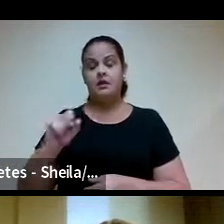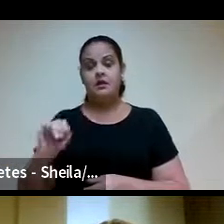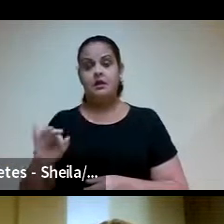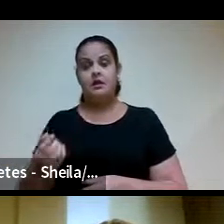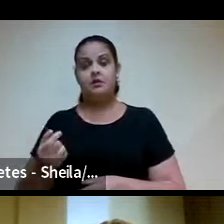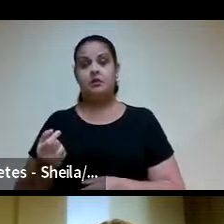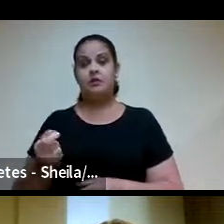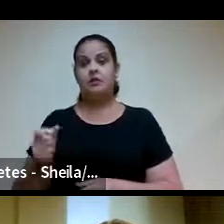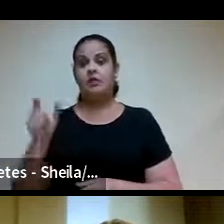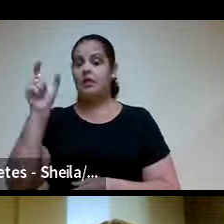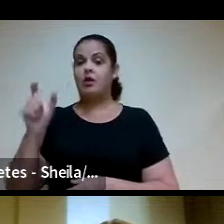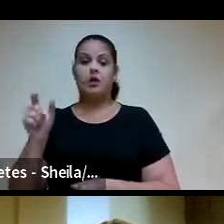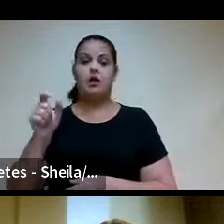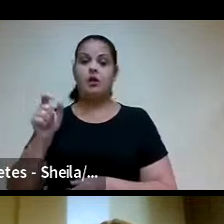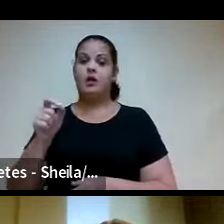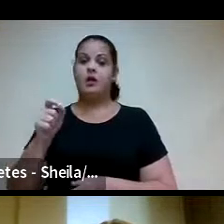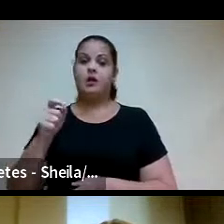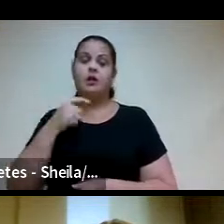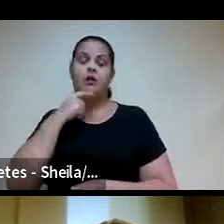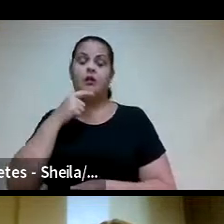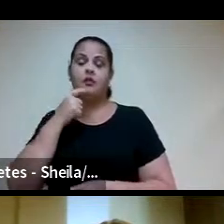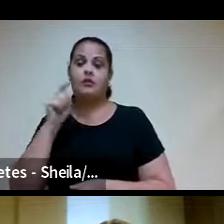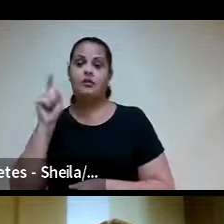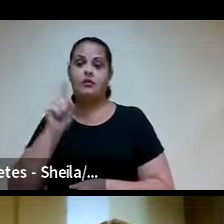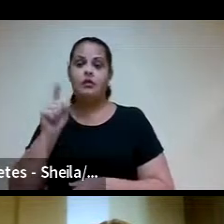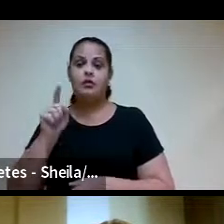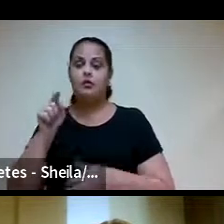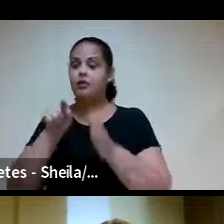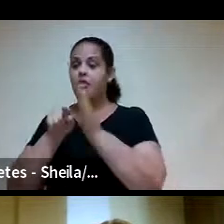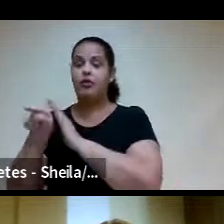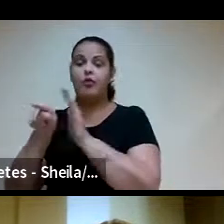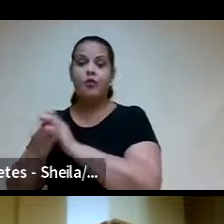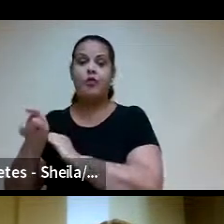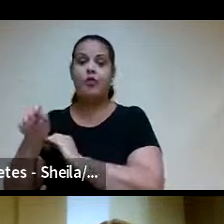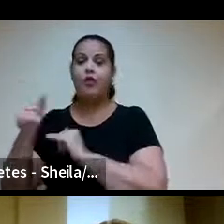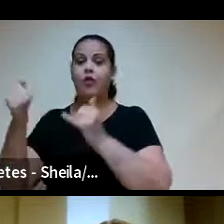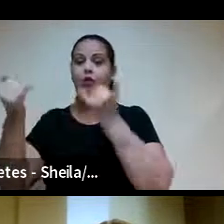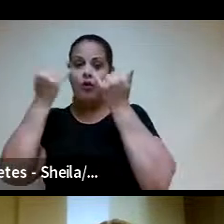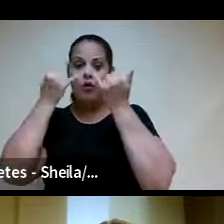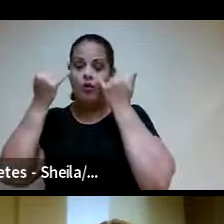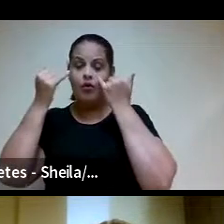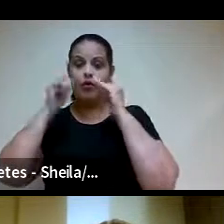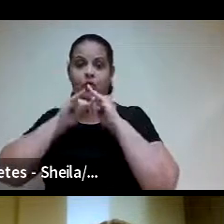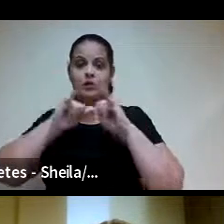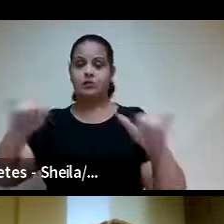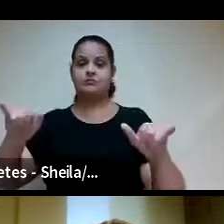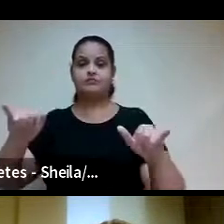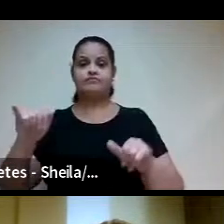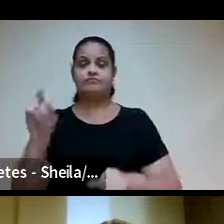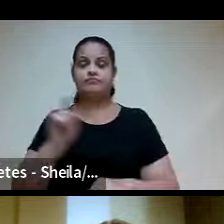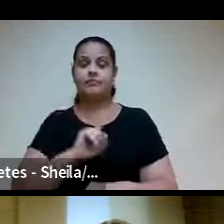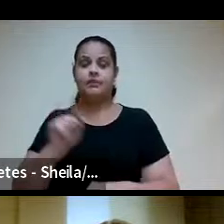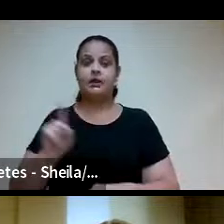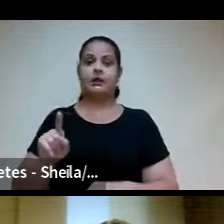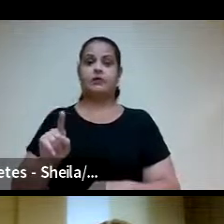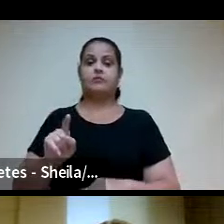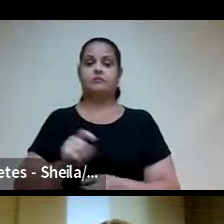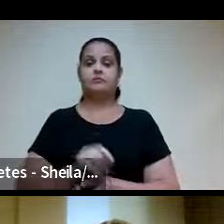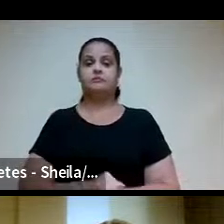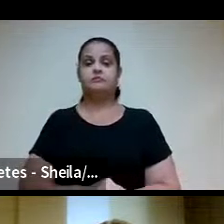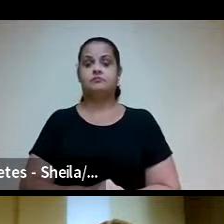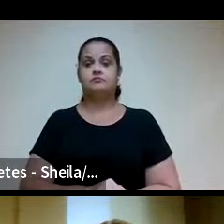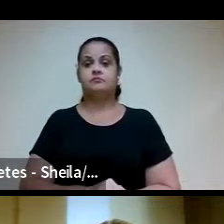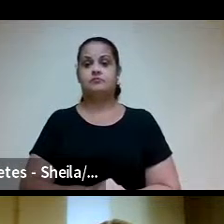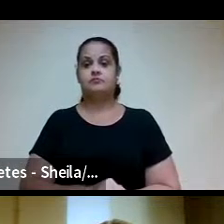não desincumbriu esse seu dever processual. E ainda que se entenda que não é hipótese de incidência da parte final do